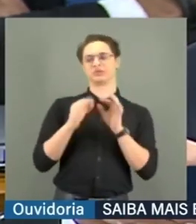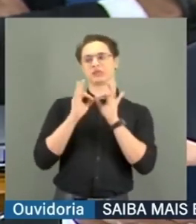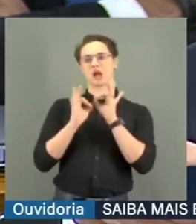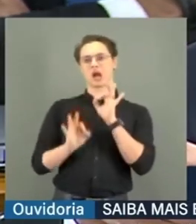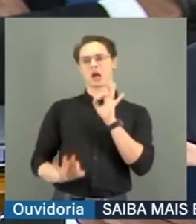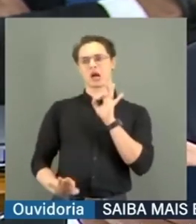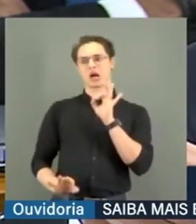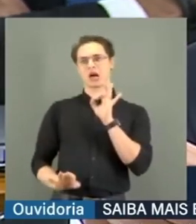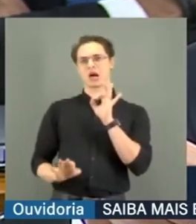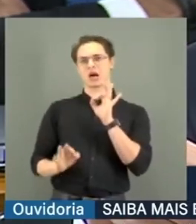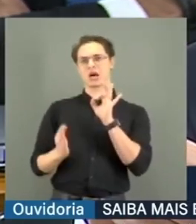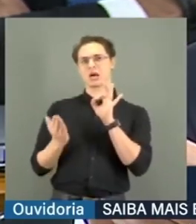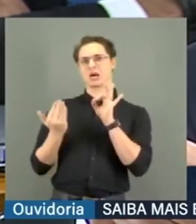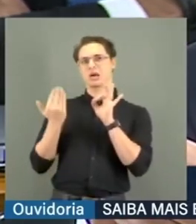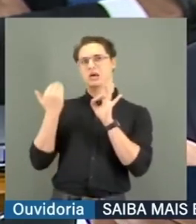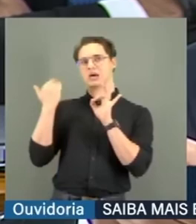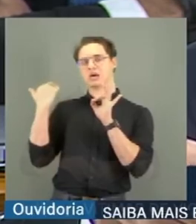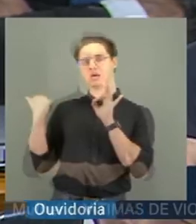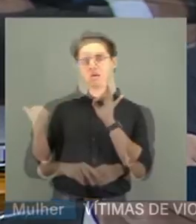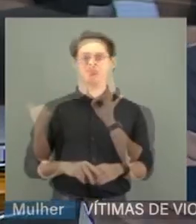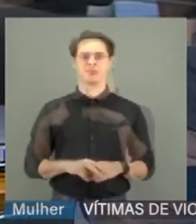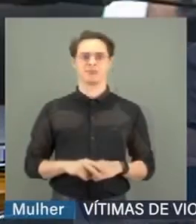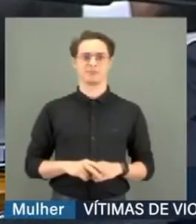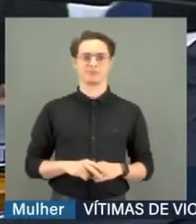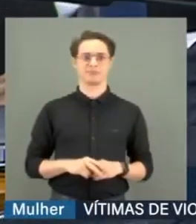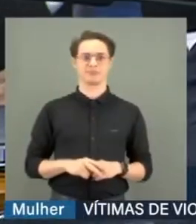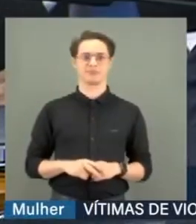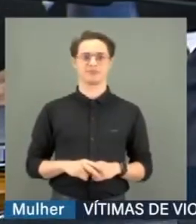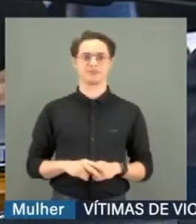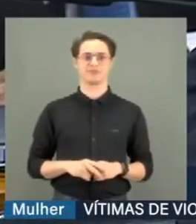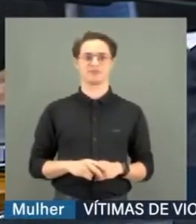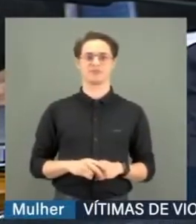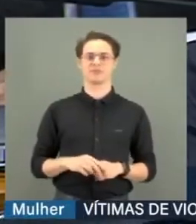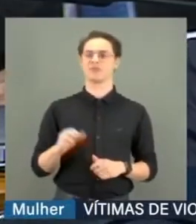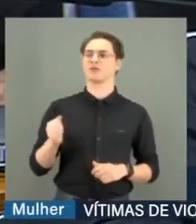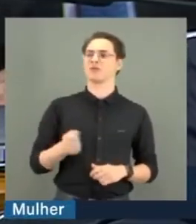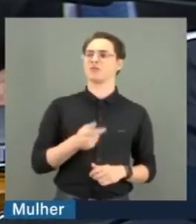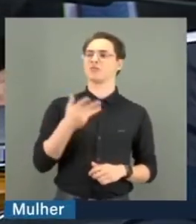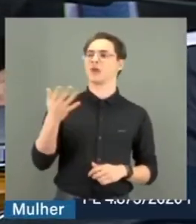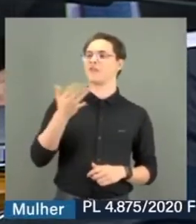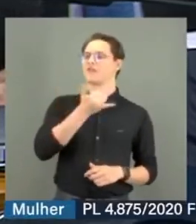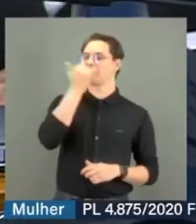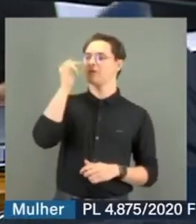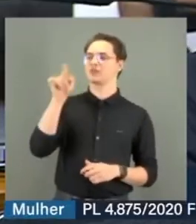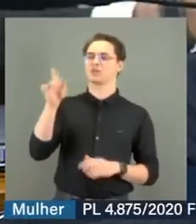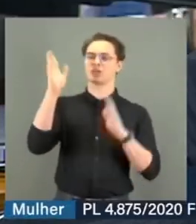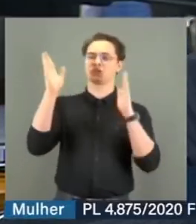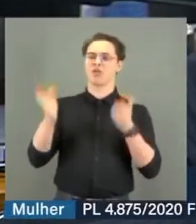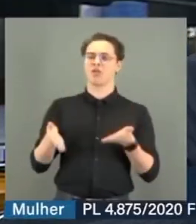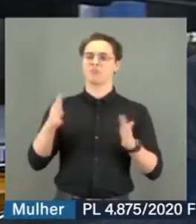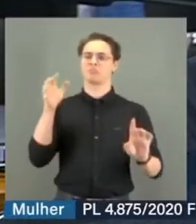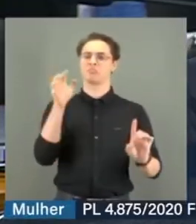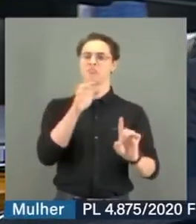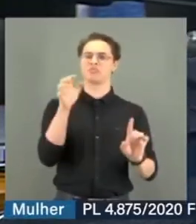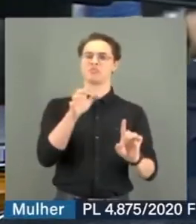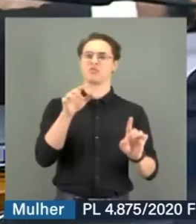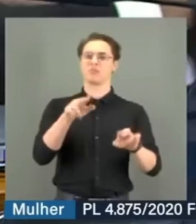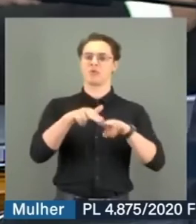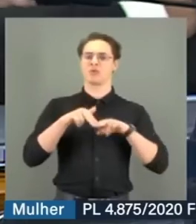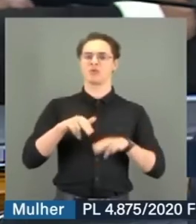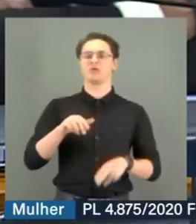celular de Moro e vazou mensagens secretas. Quantas vítimas o senhor já provocou de